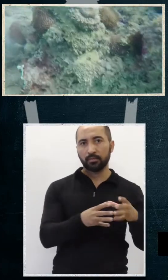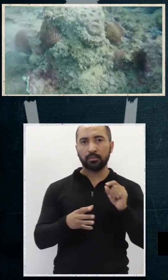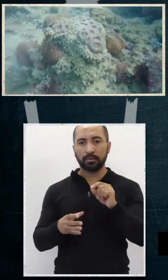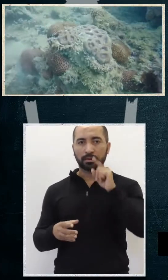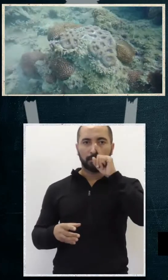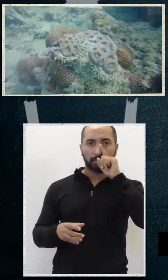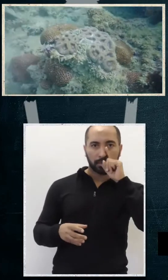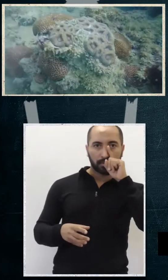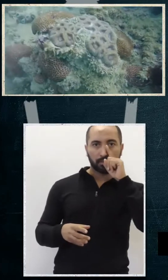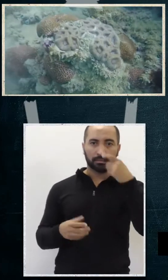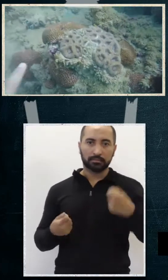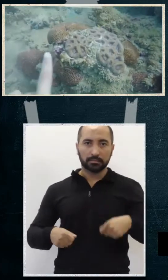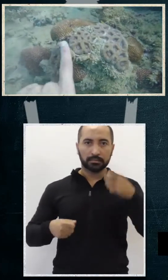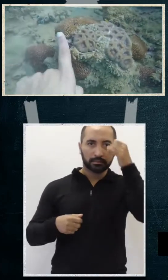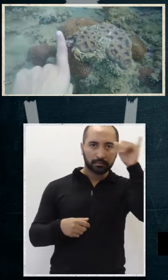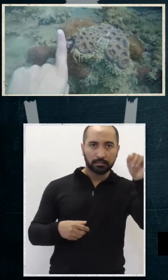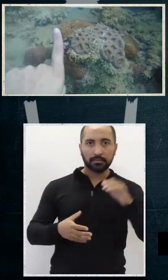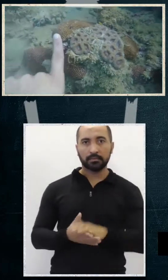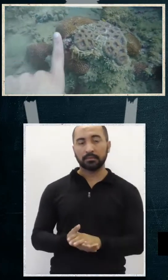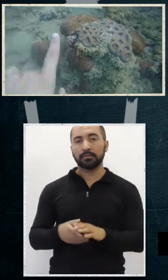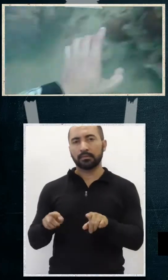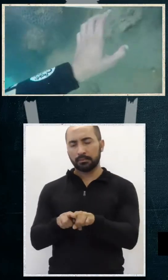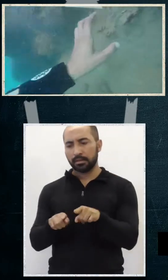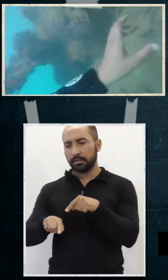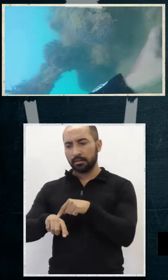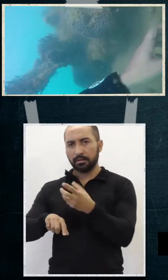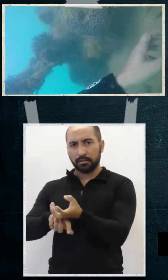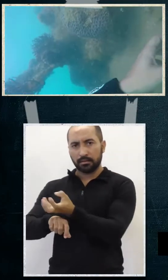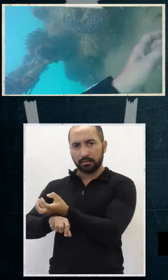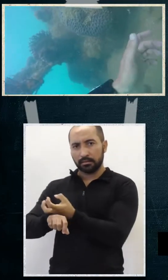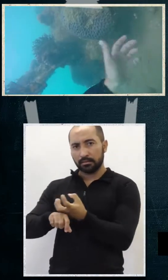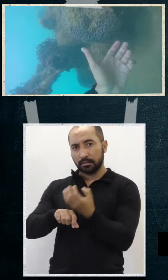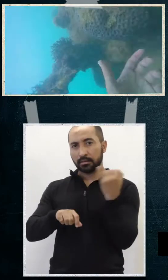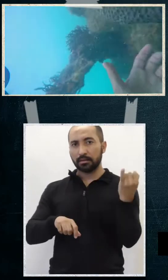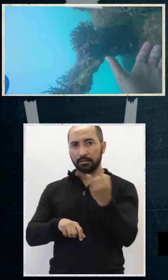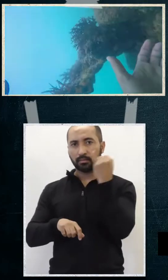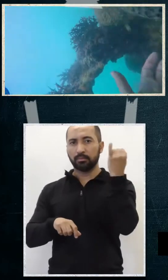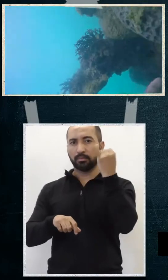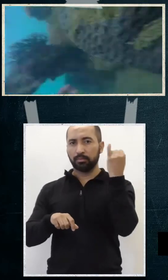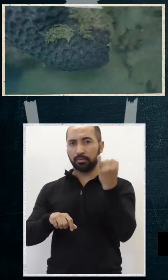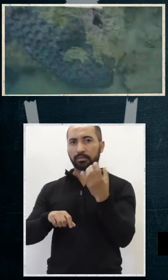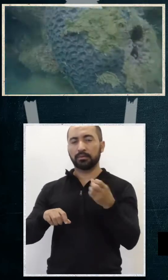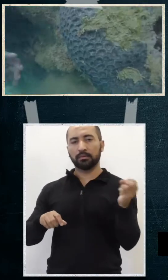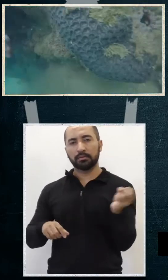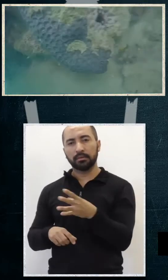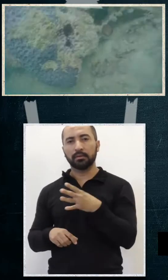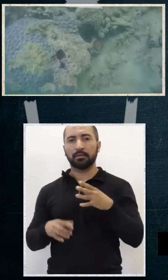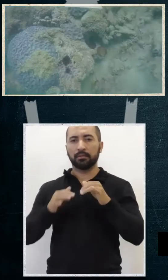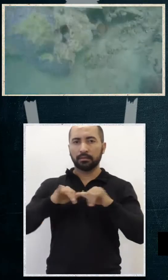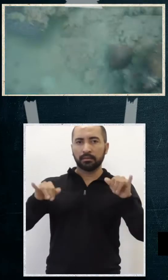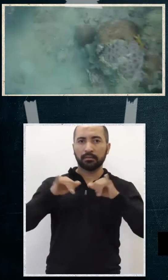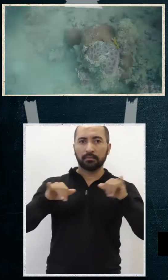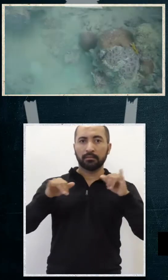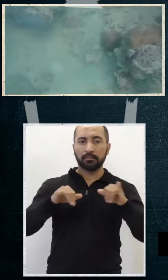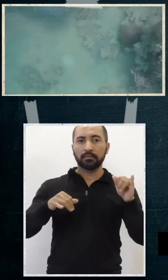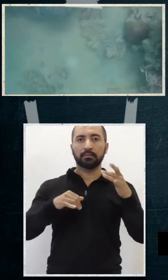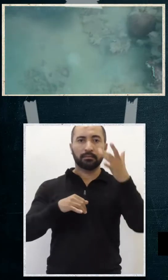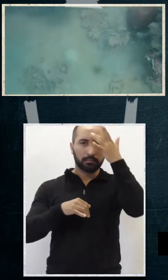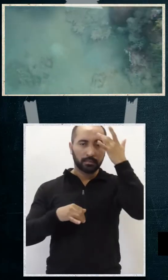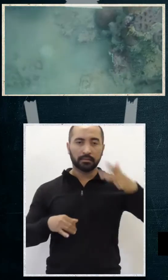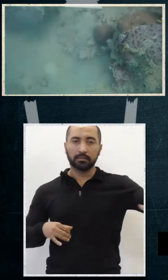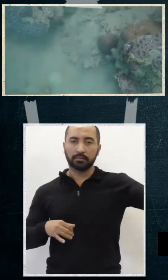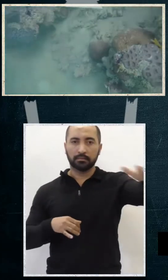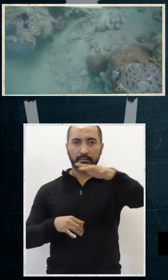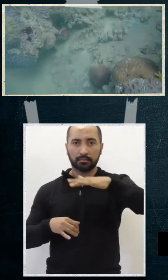maiores, o que prejudica essas populações. As populações da Paraíba e de Pernambuco se encontram muito mais danificadas, principalmente